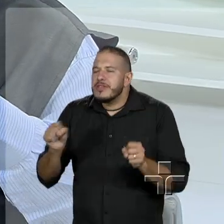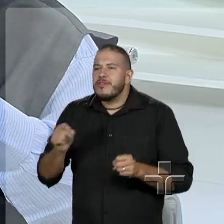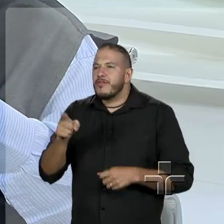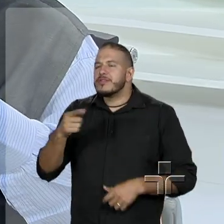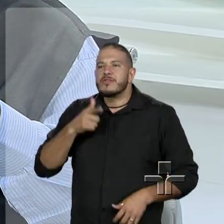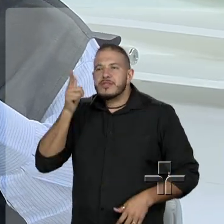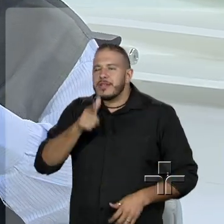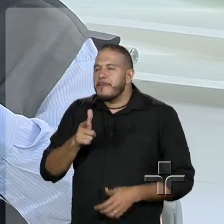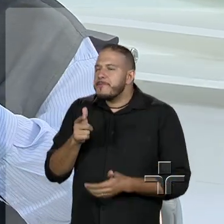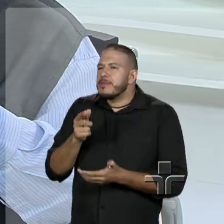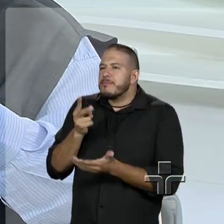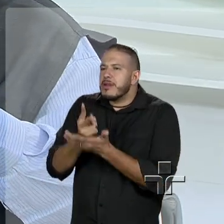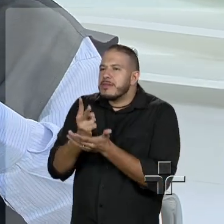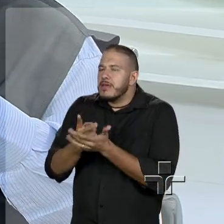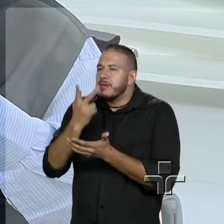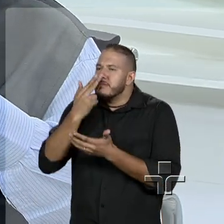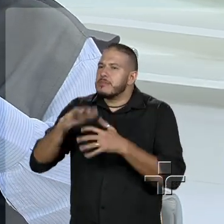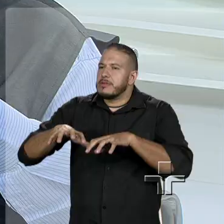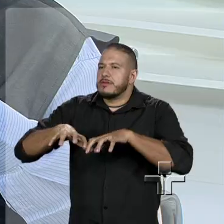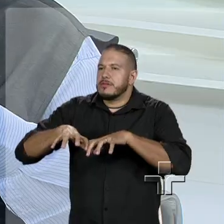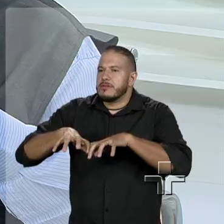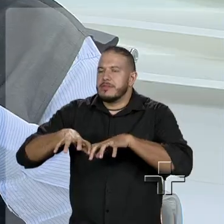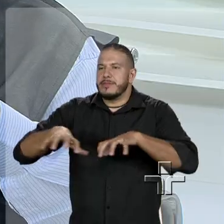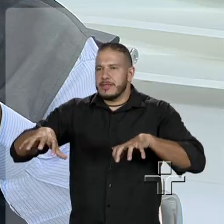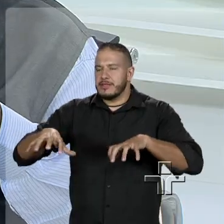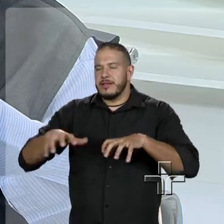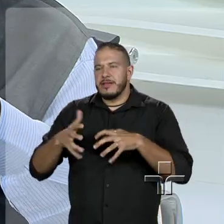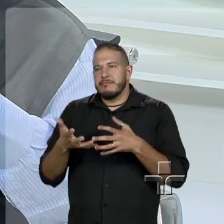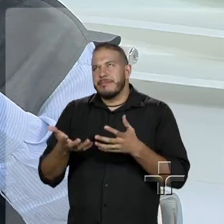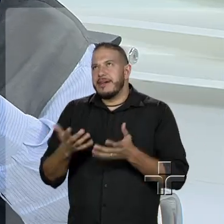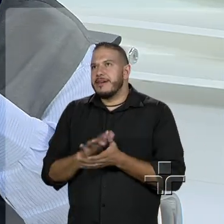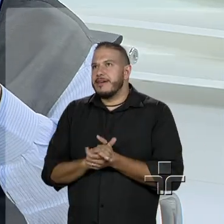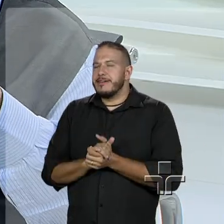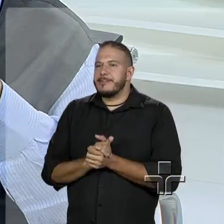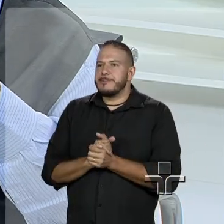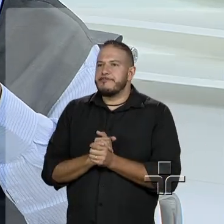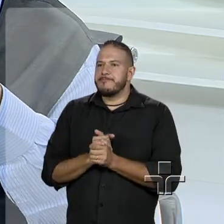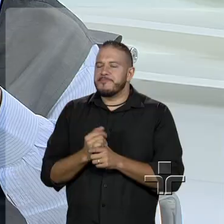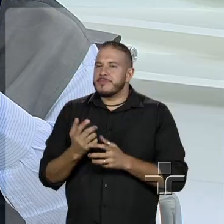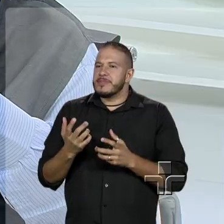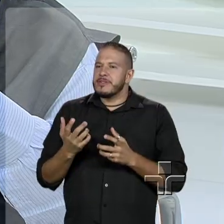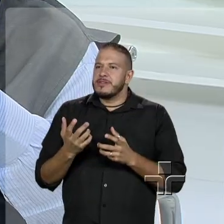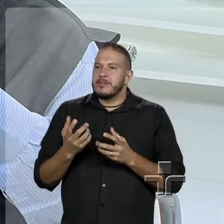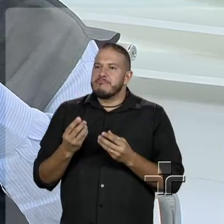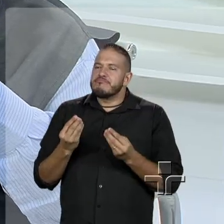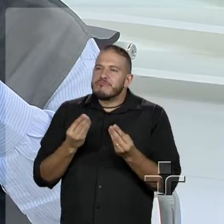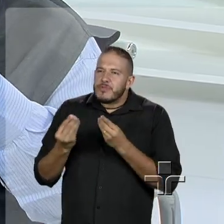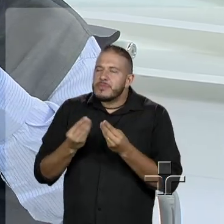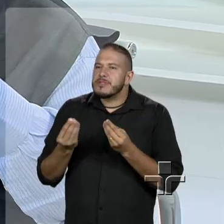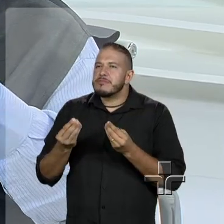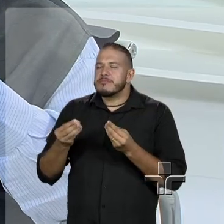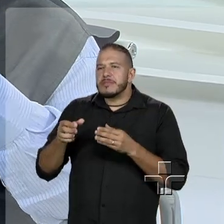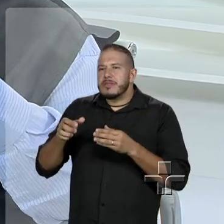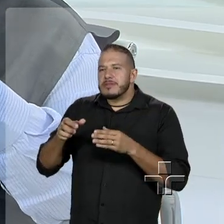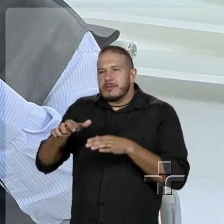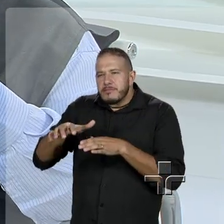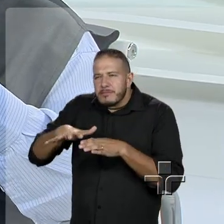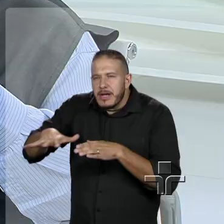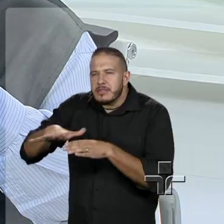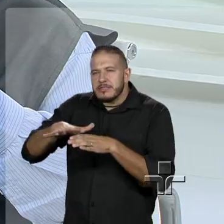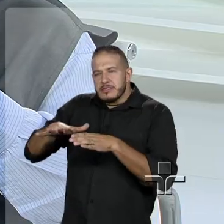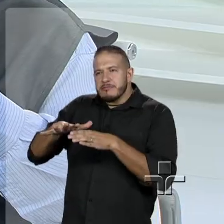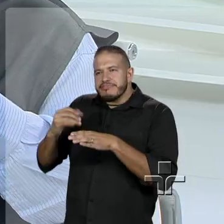manter a separação, digamos, a parte importante do